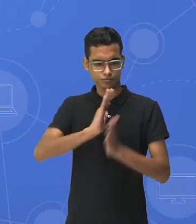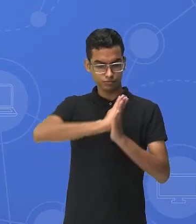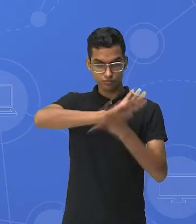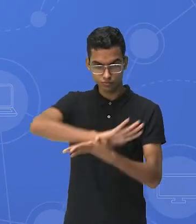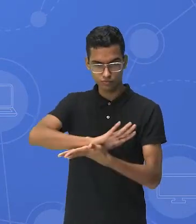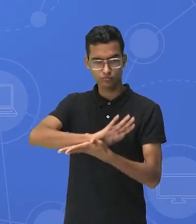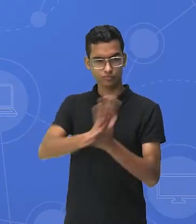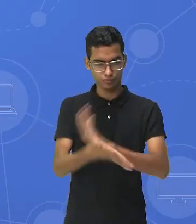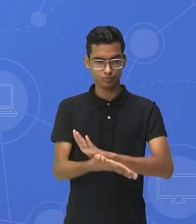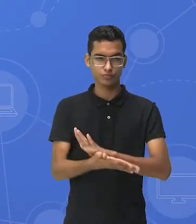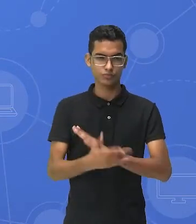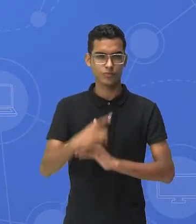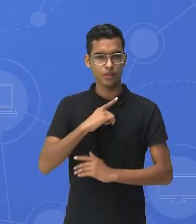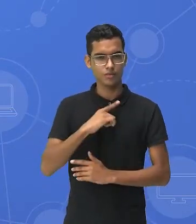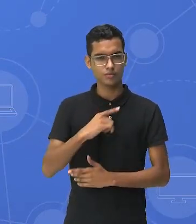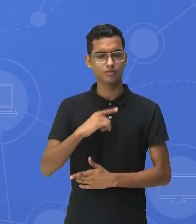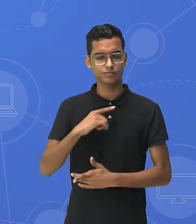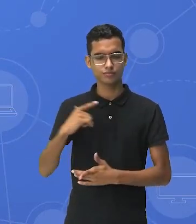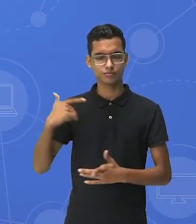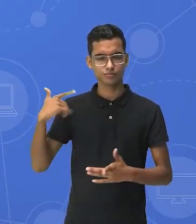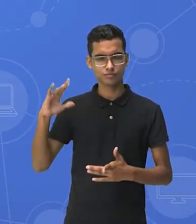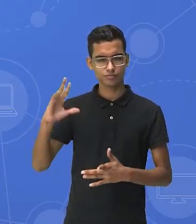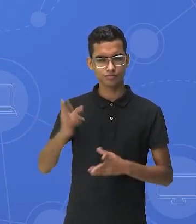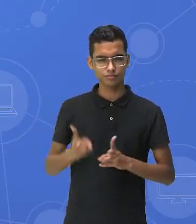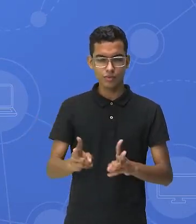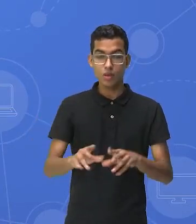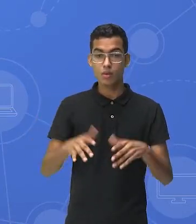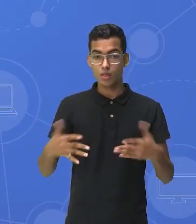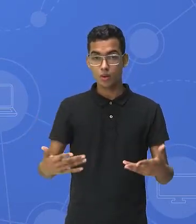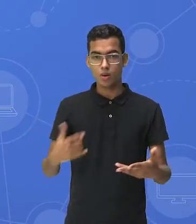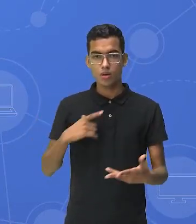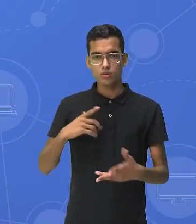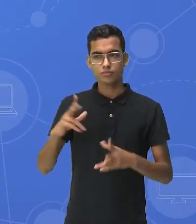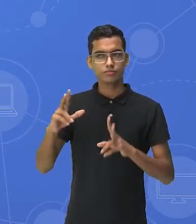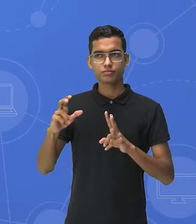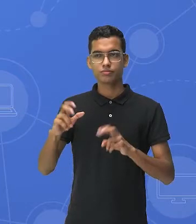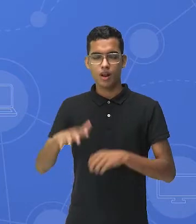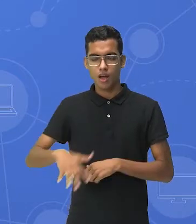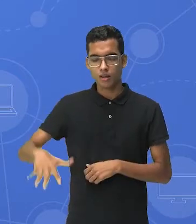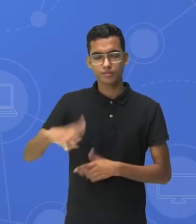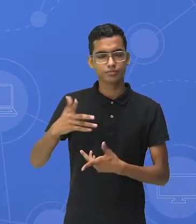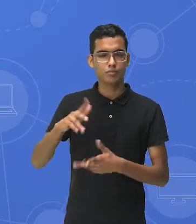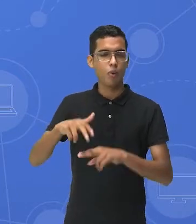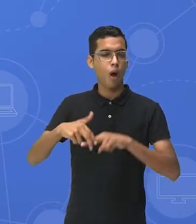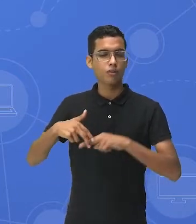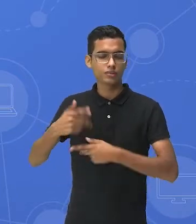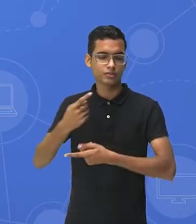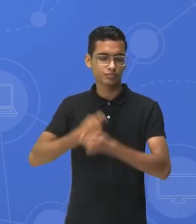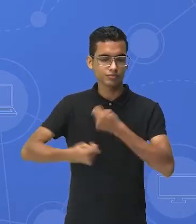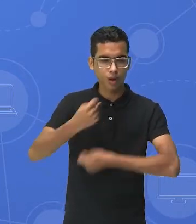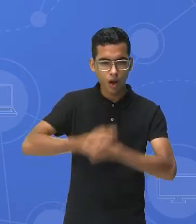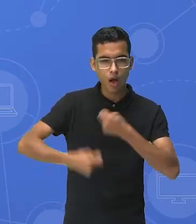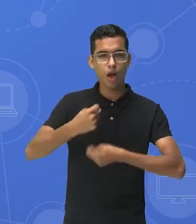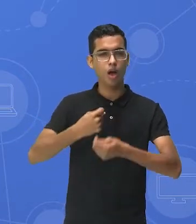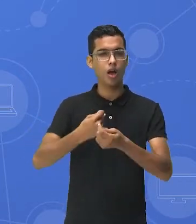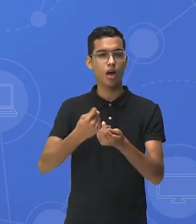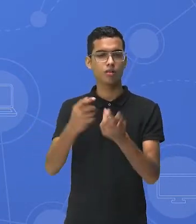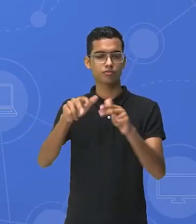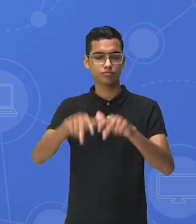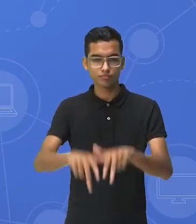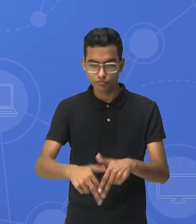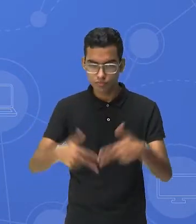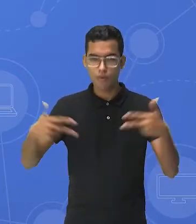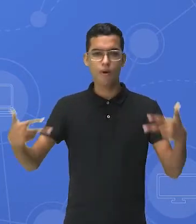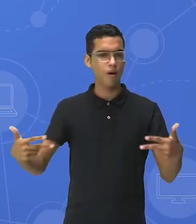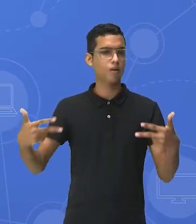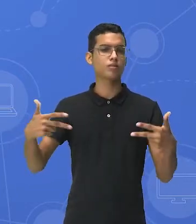à etnia, a questão financeira, a sua crença, né? E aí eu pergunto a vocês,